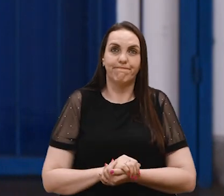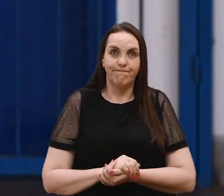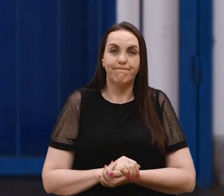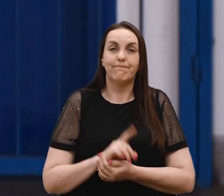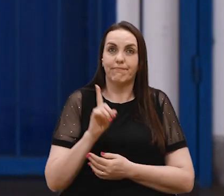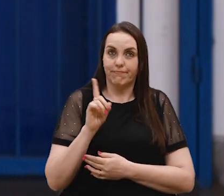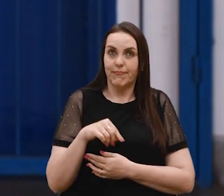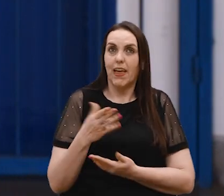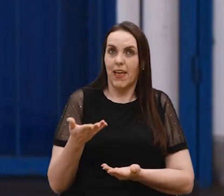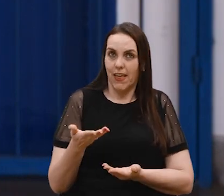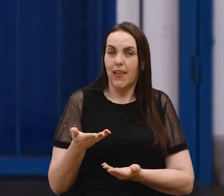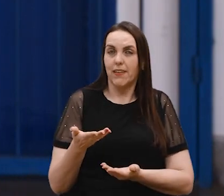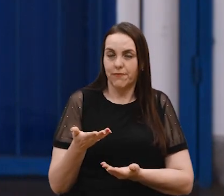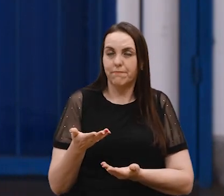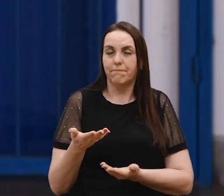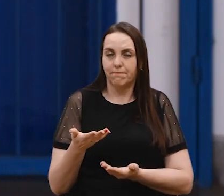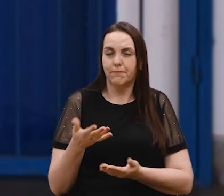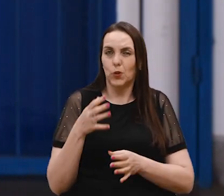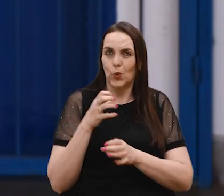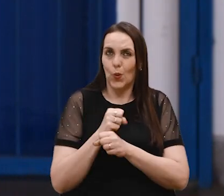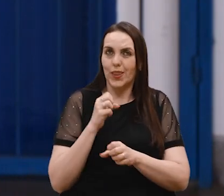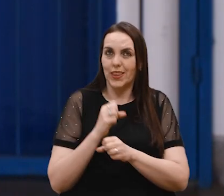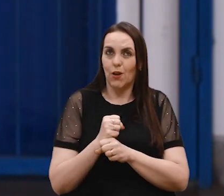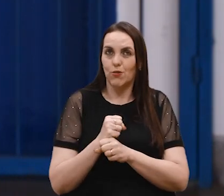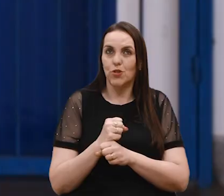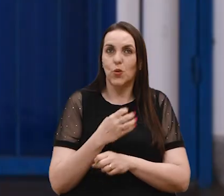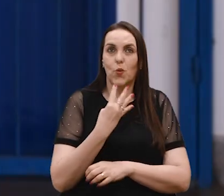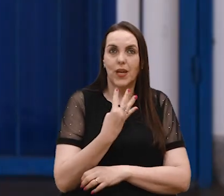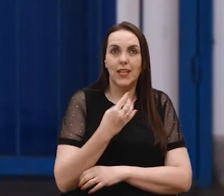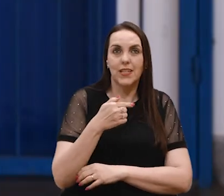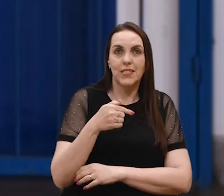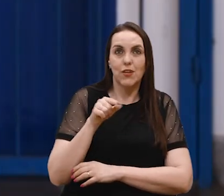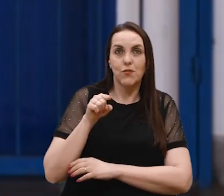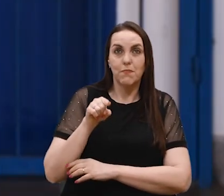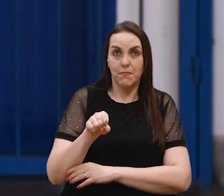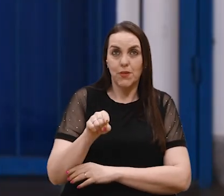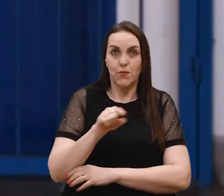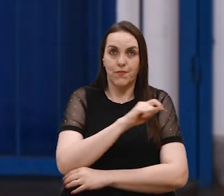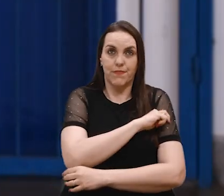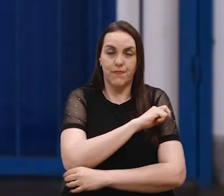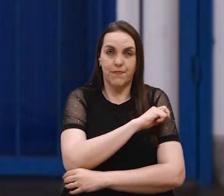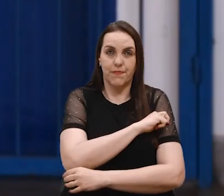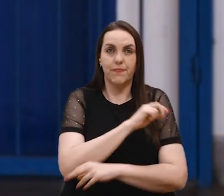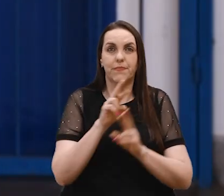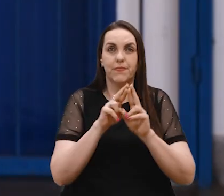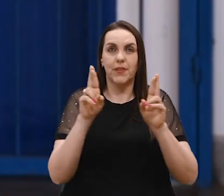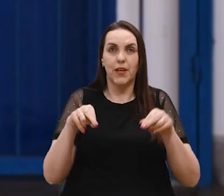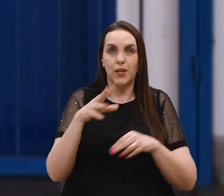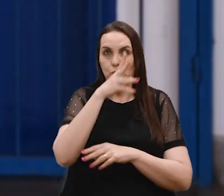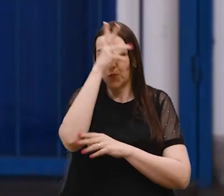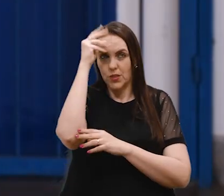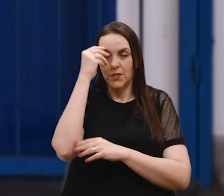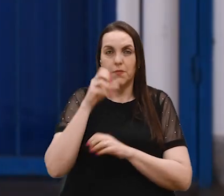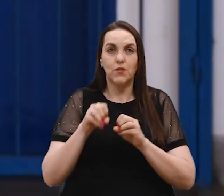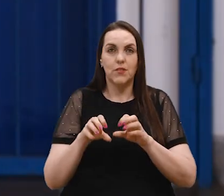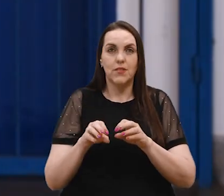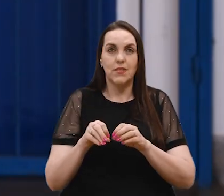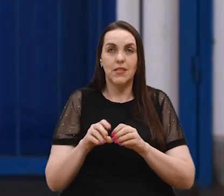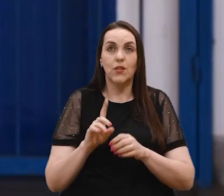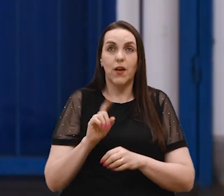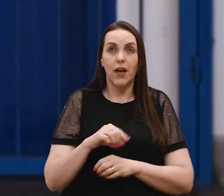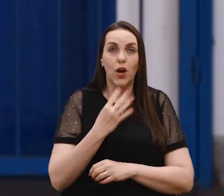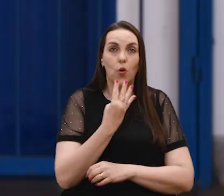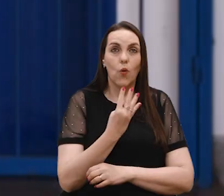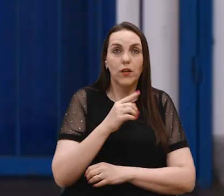estudantes. Isso equivale, num total de 47.000 estudantes da rede municipal de ensino, equivale